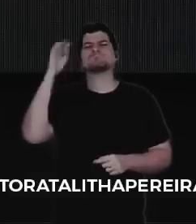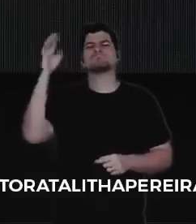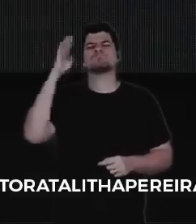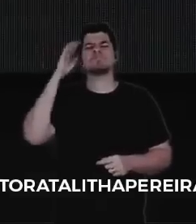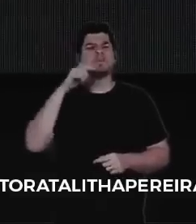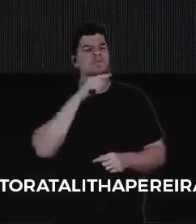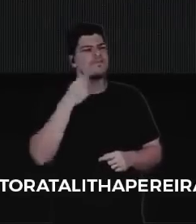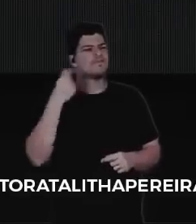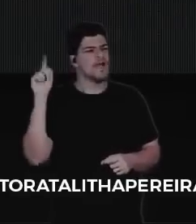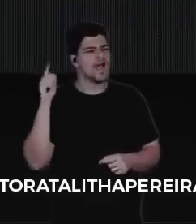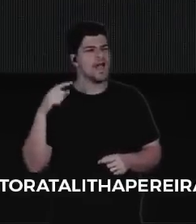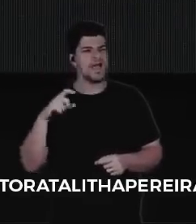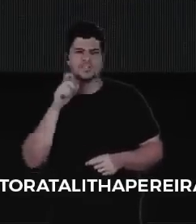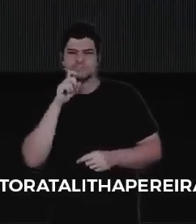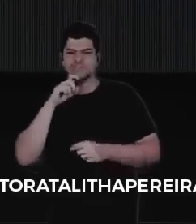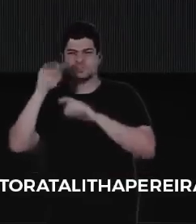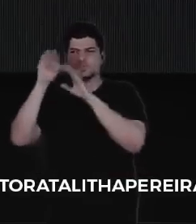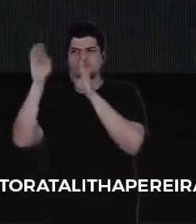para você: